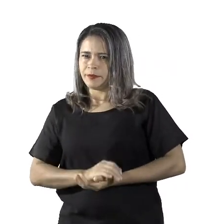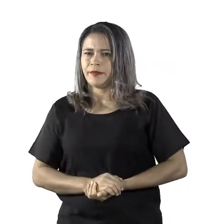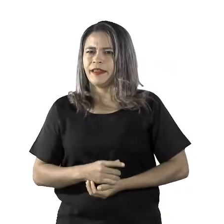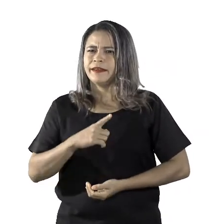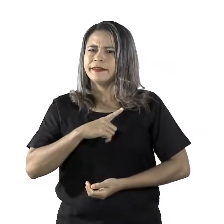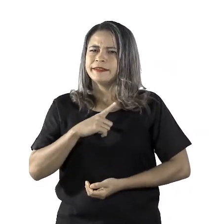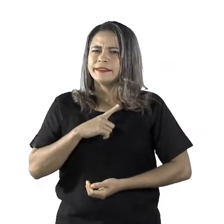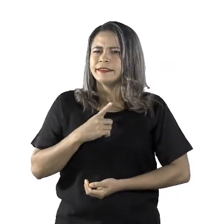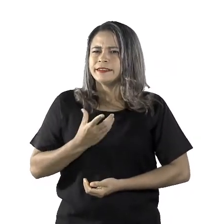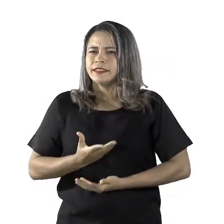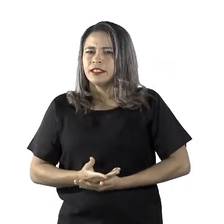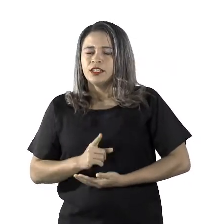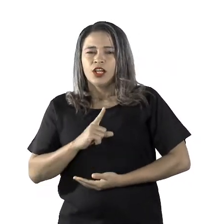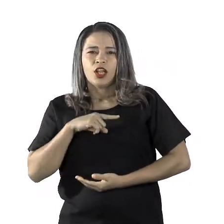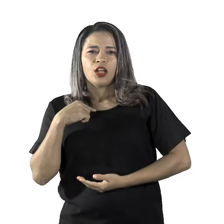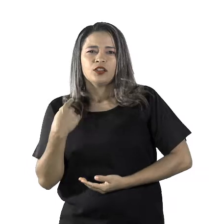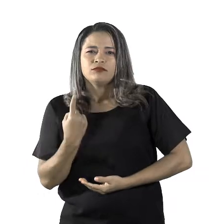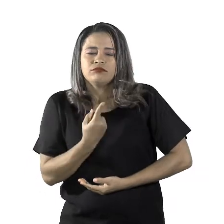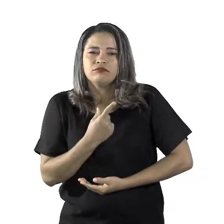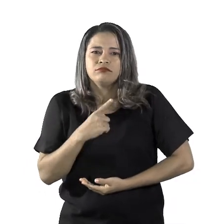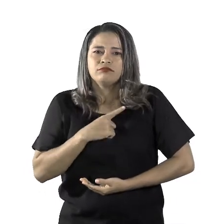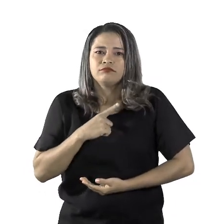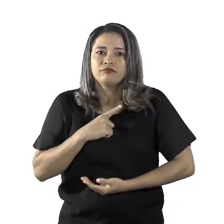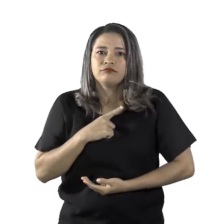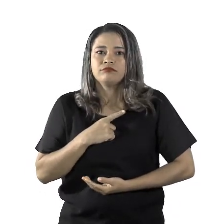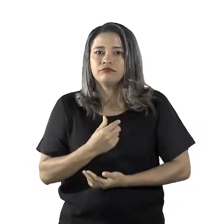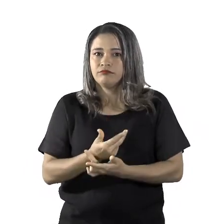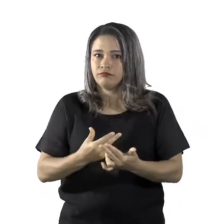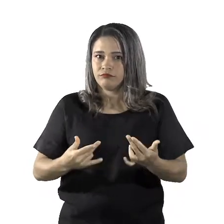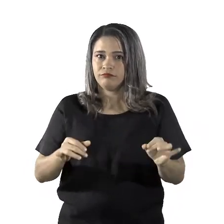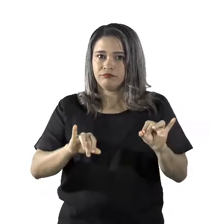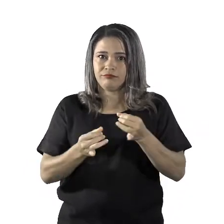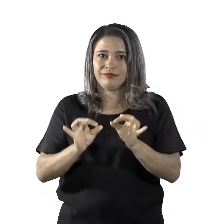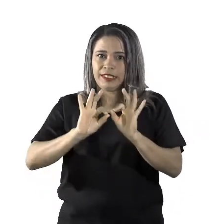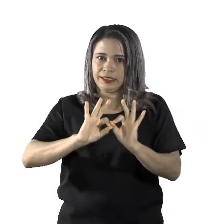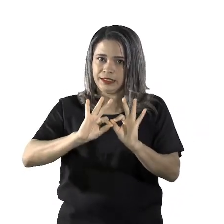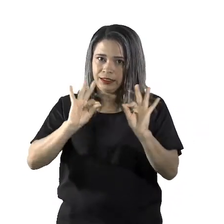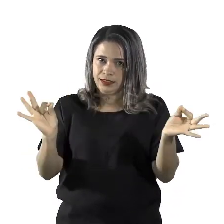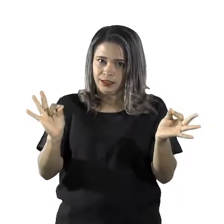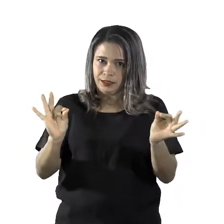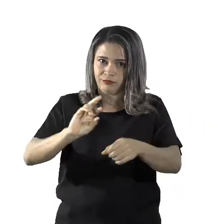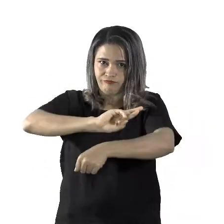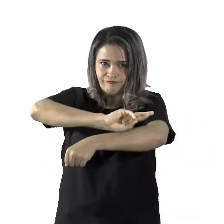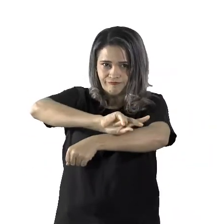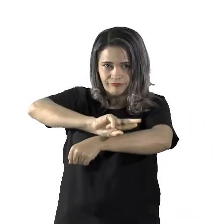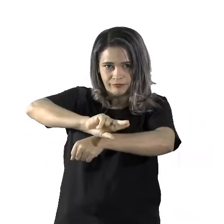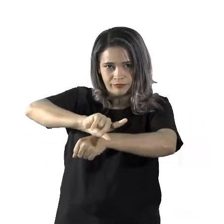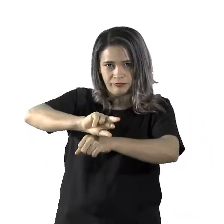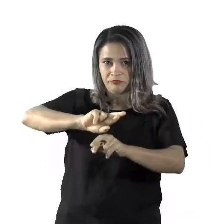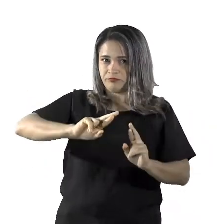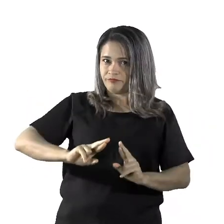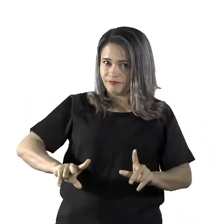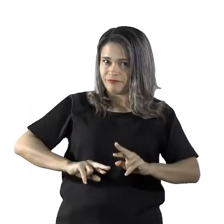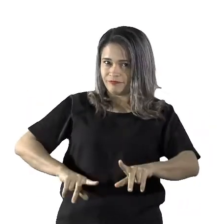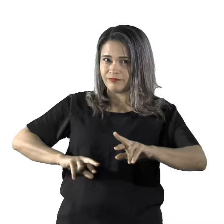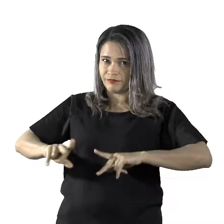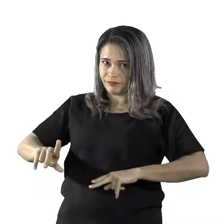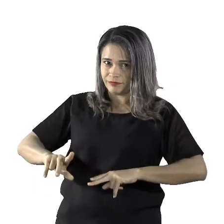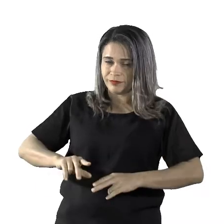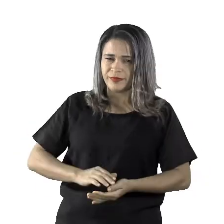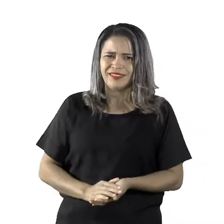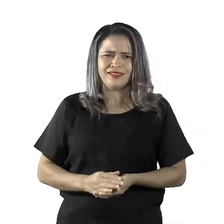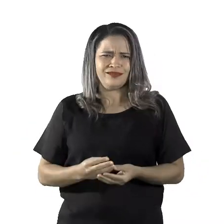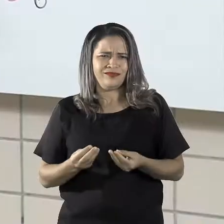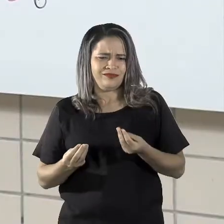questão que nós temos as substâncias químicas simples e as substâncias compostas. E o que